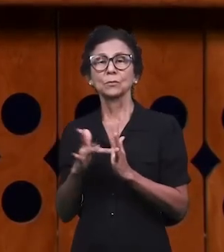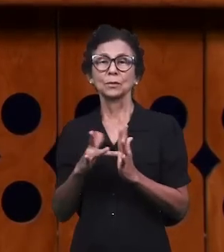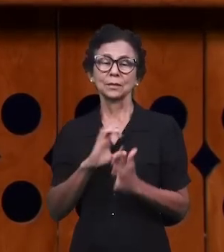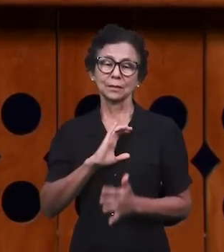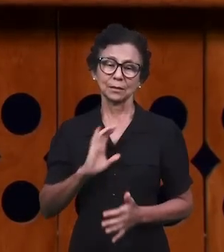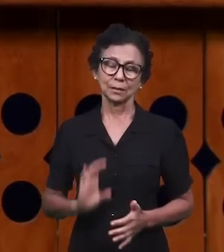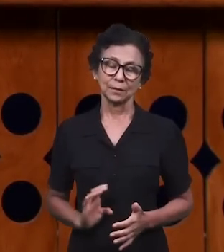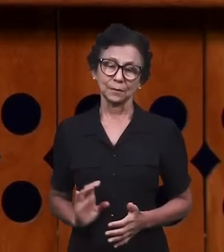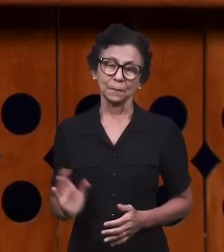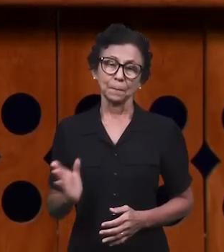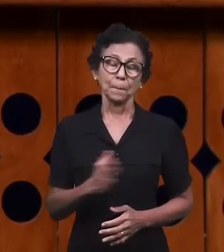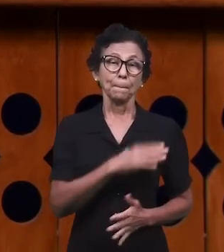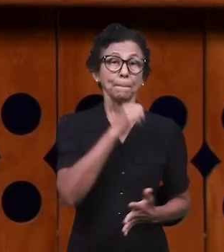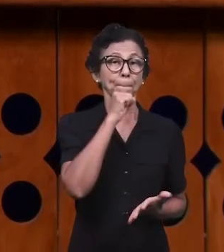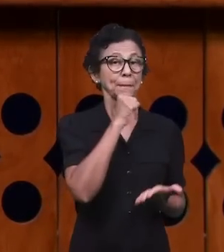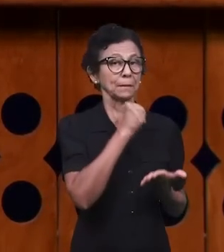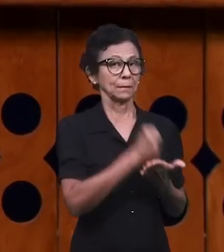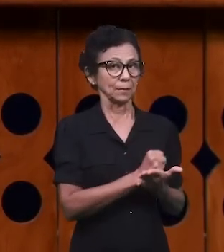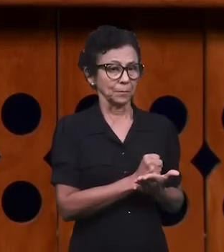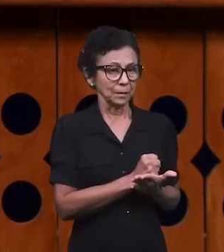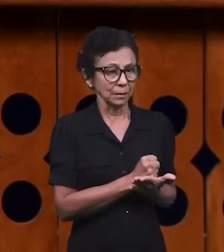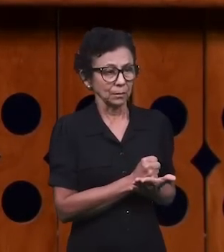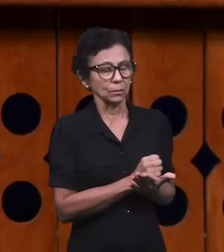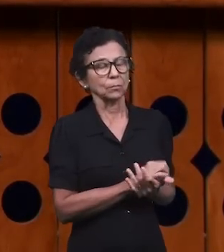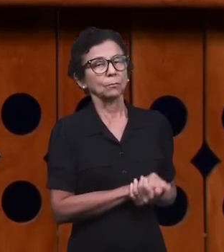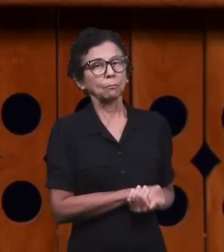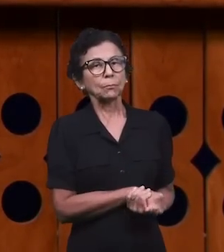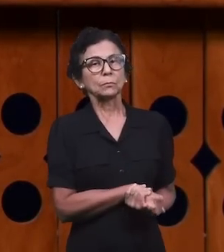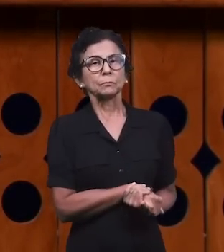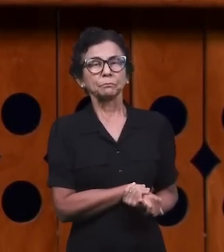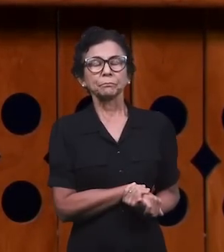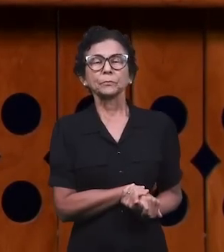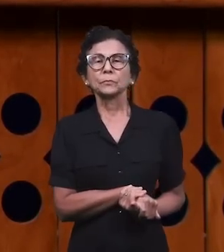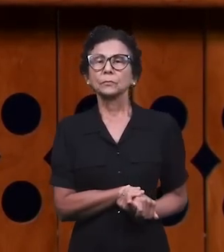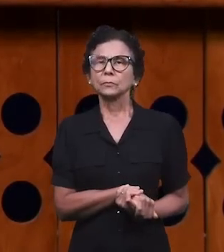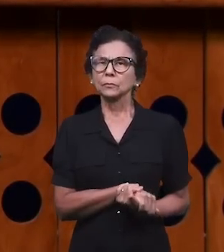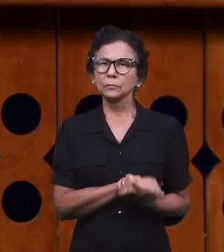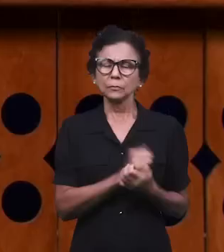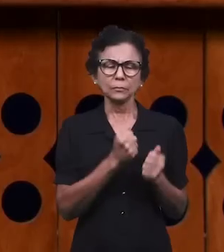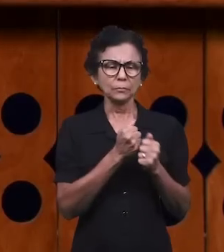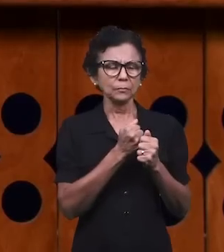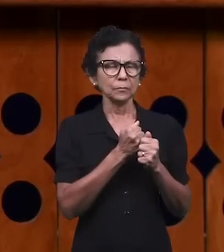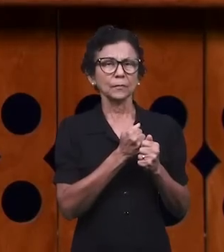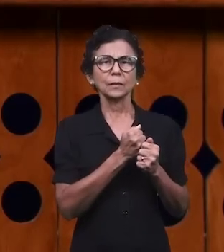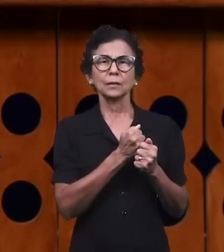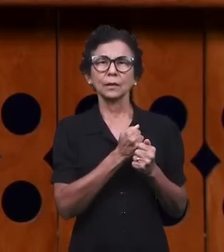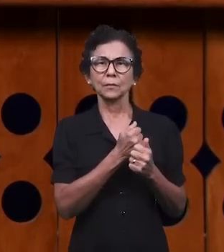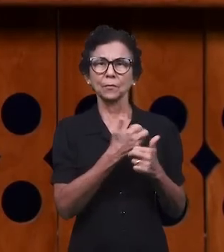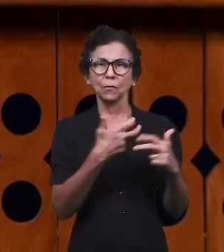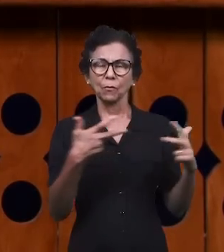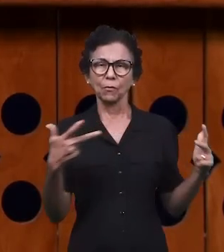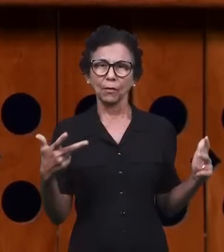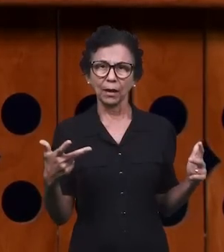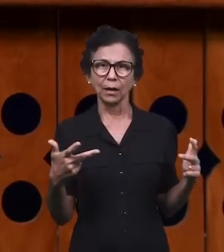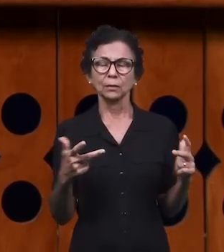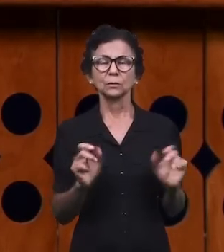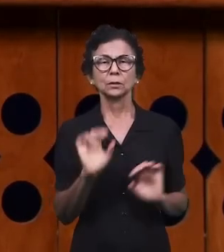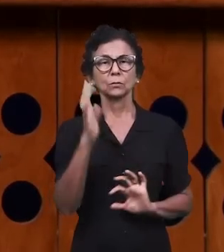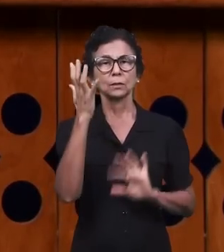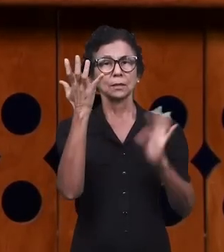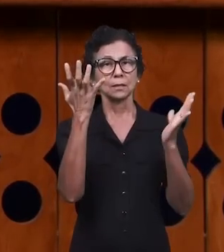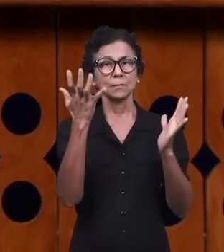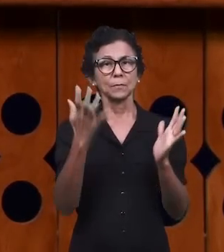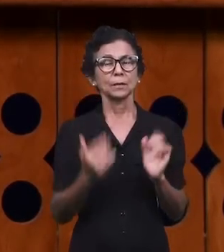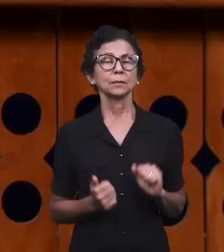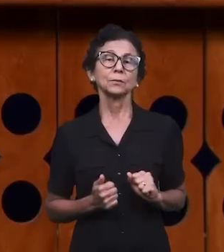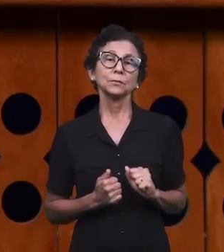No Velho Testamento, nós podemos sim fazer menção a vários episódios mostrando que Jesus era o